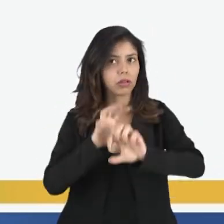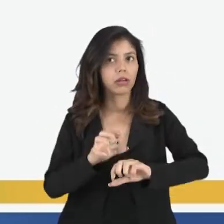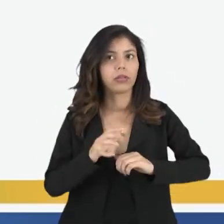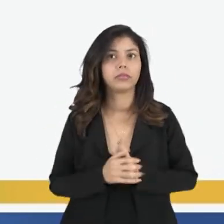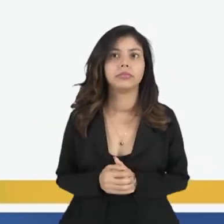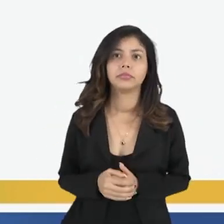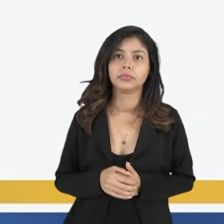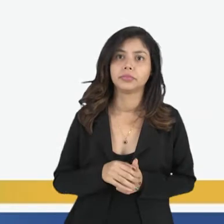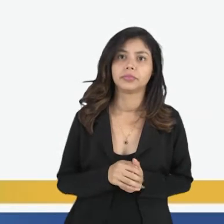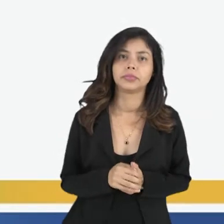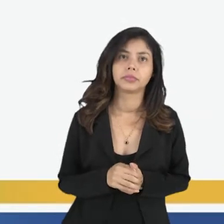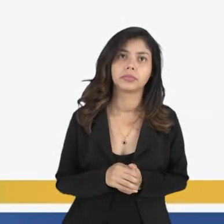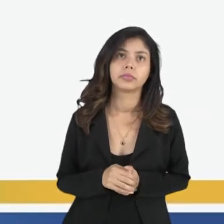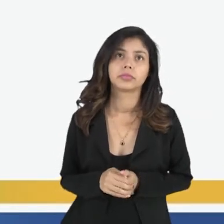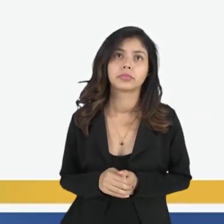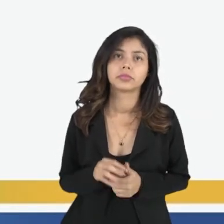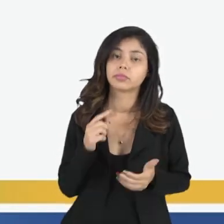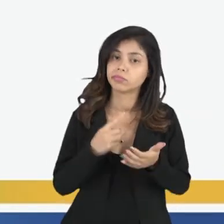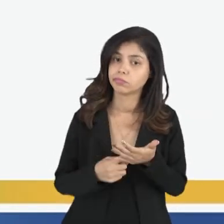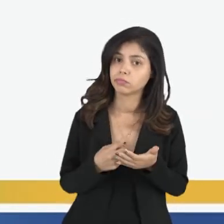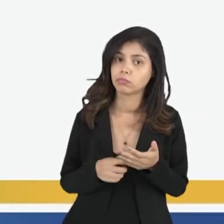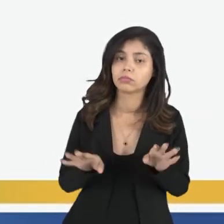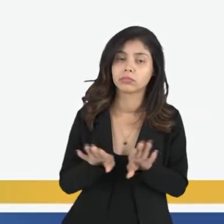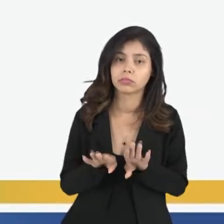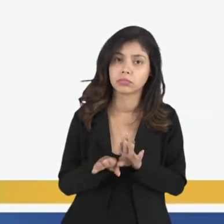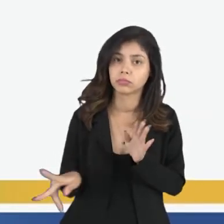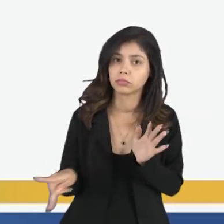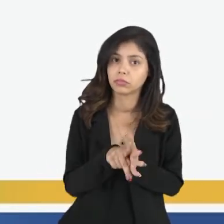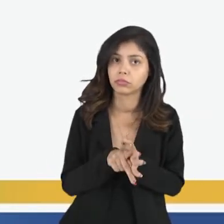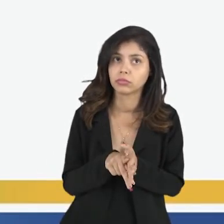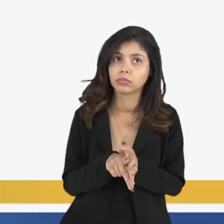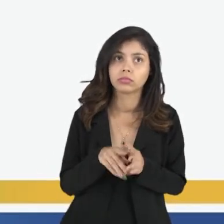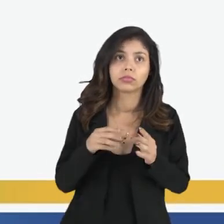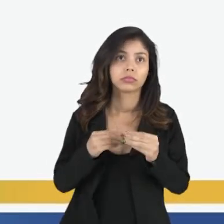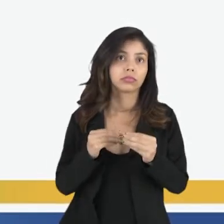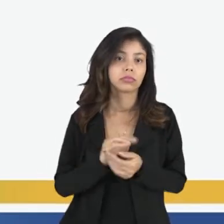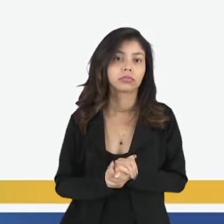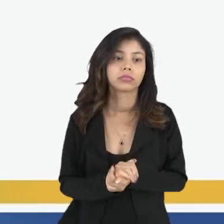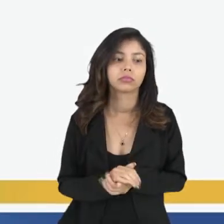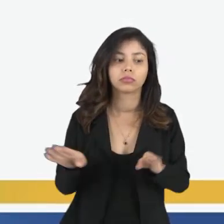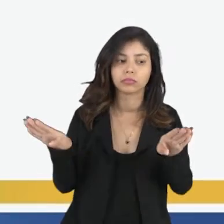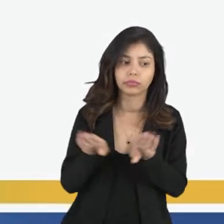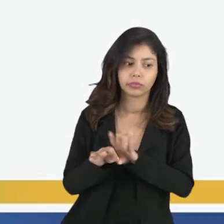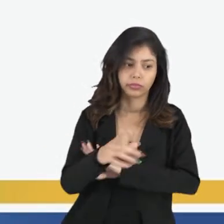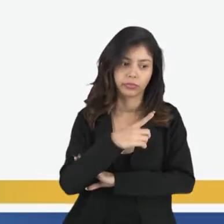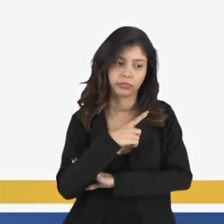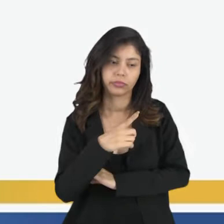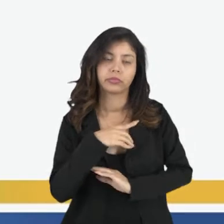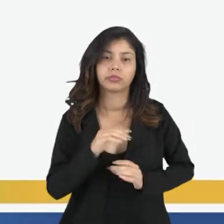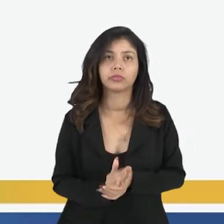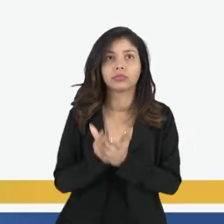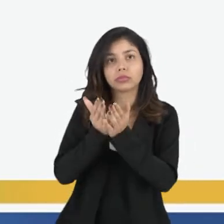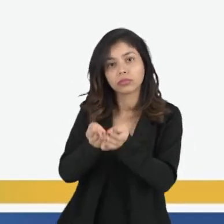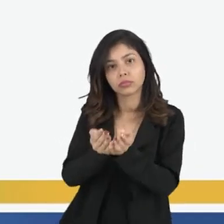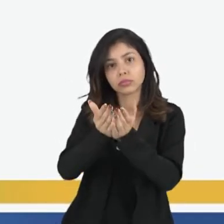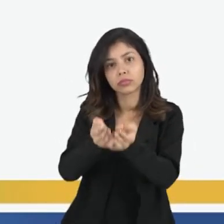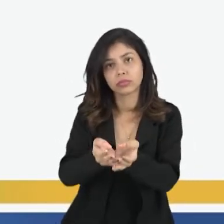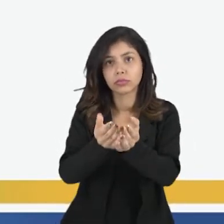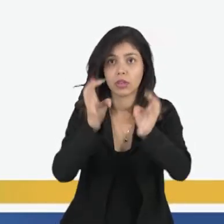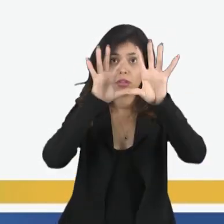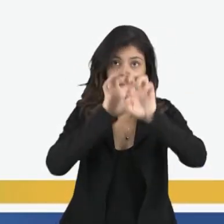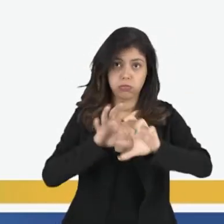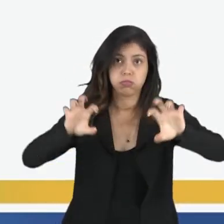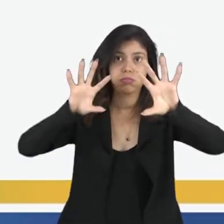que foi o grande marco da história, né, dos transportes. Nós temos também o barco a vapor,